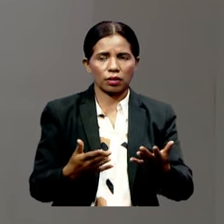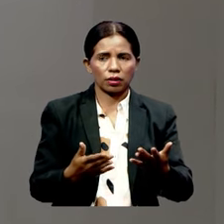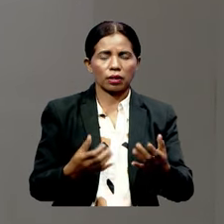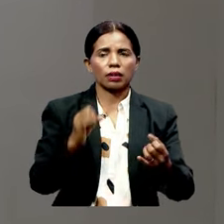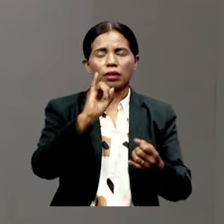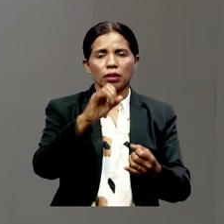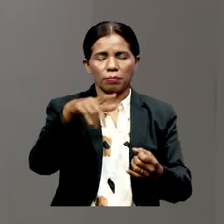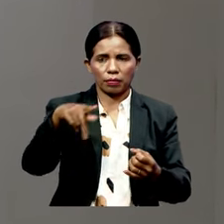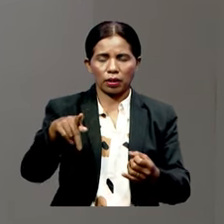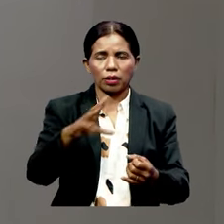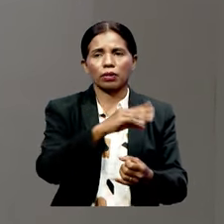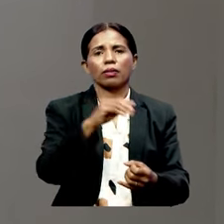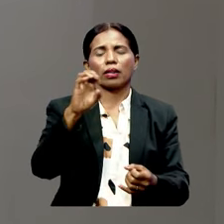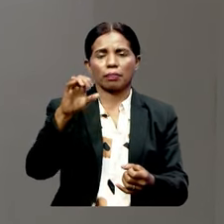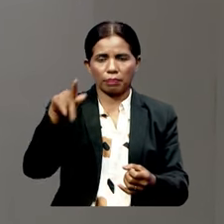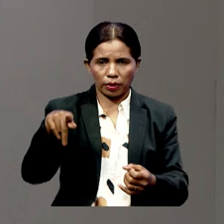e EPN-nian.